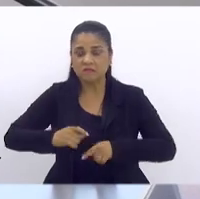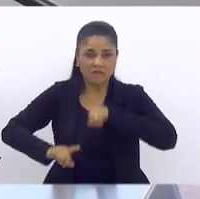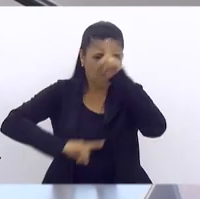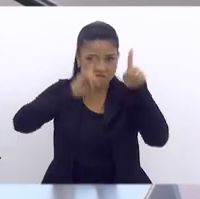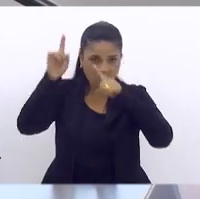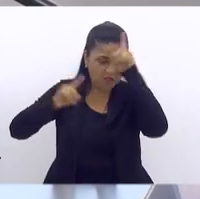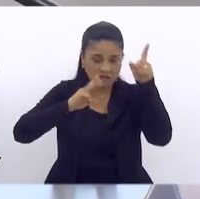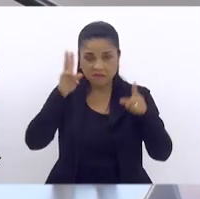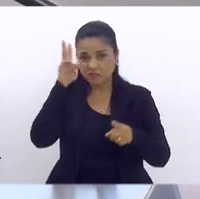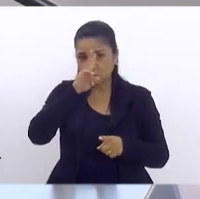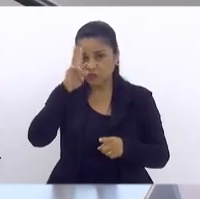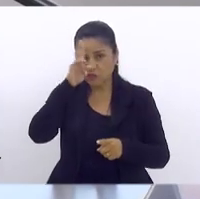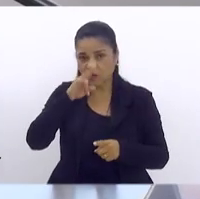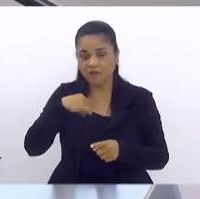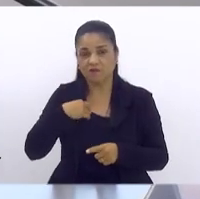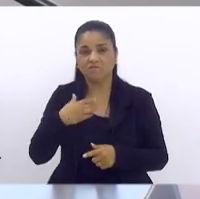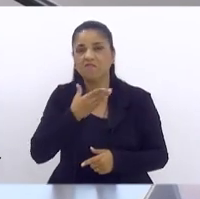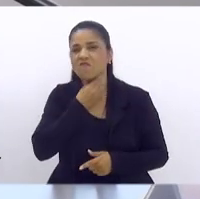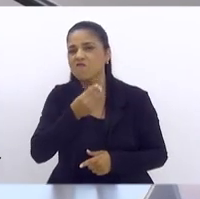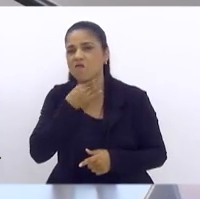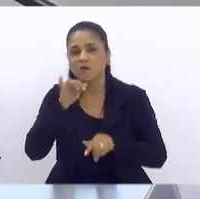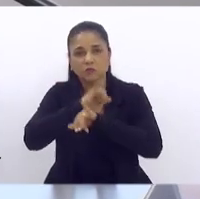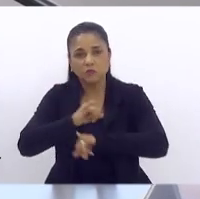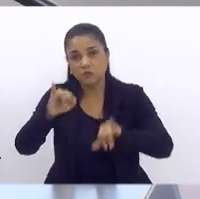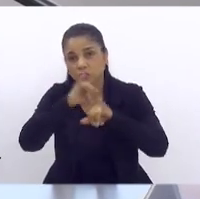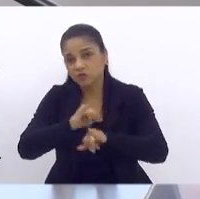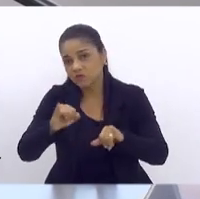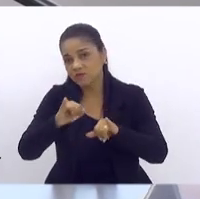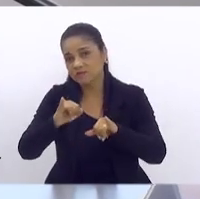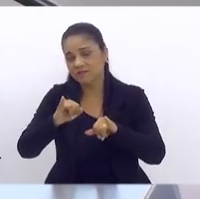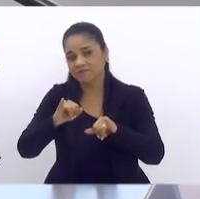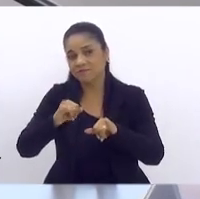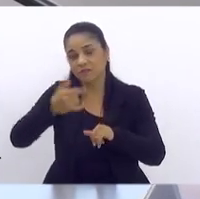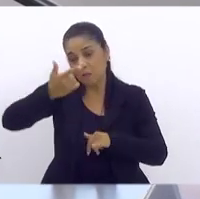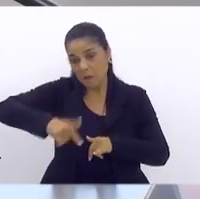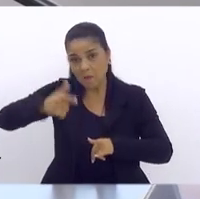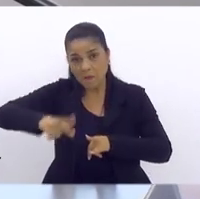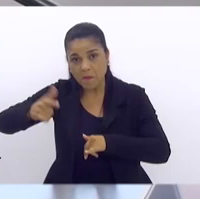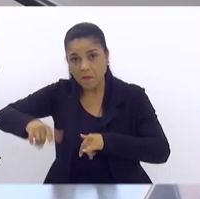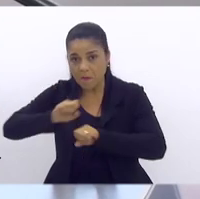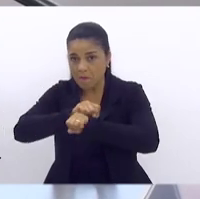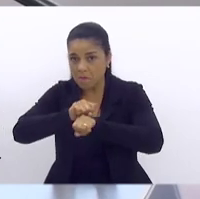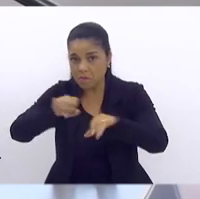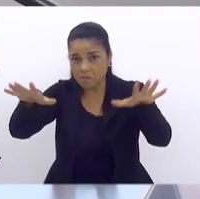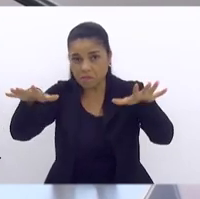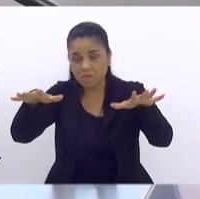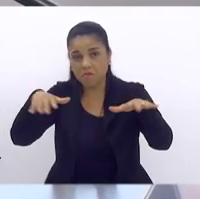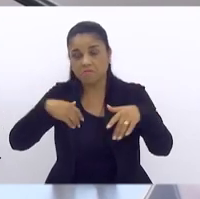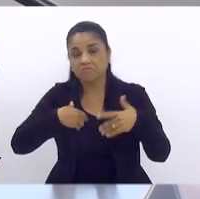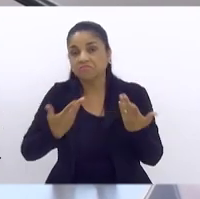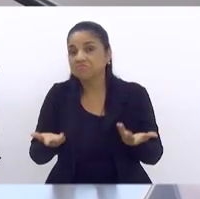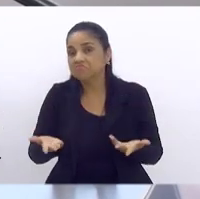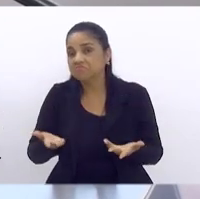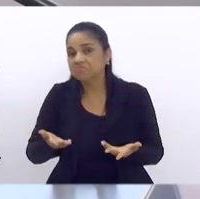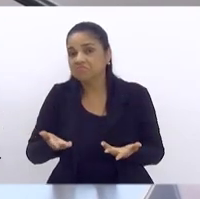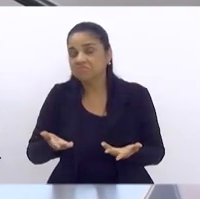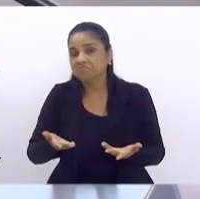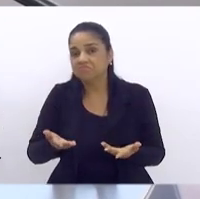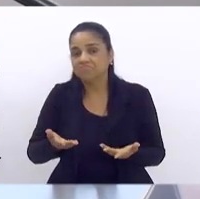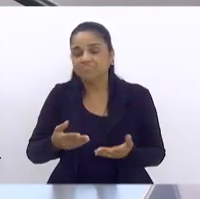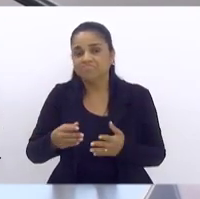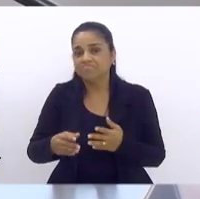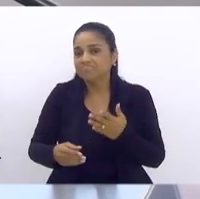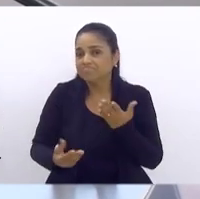repetiu 100 vezes, isso virou milhares de repetições, né? Sem nenhum